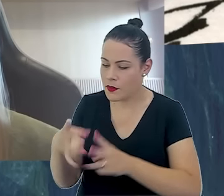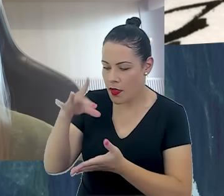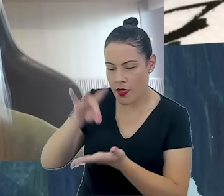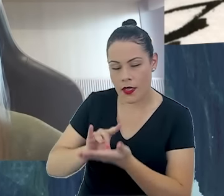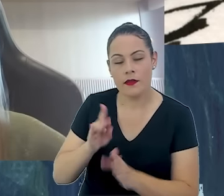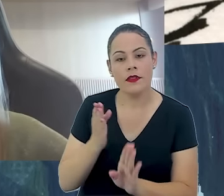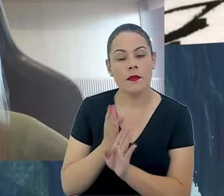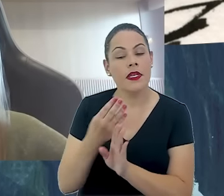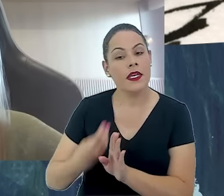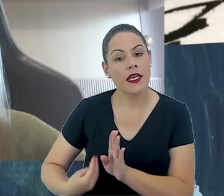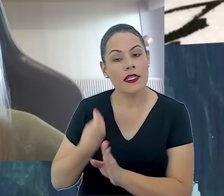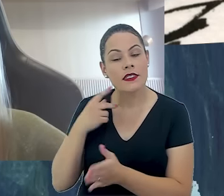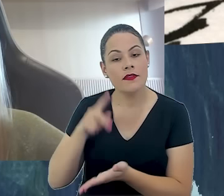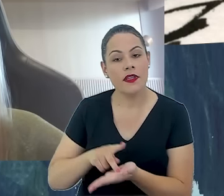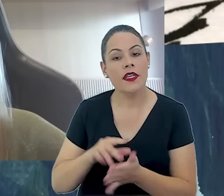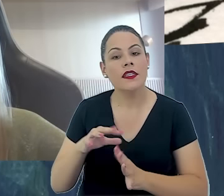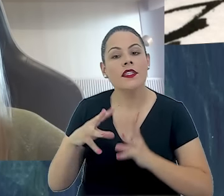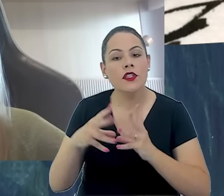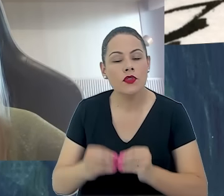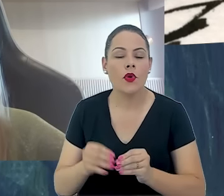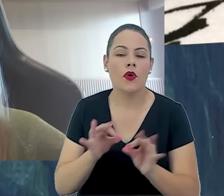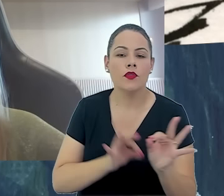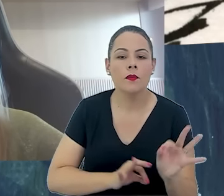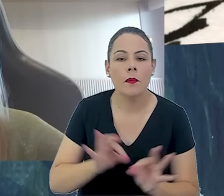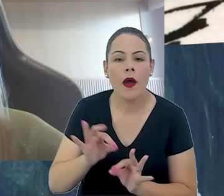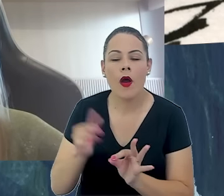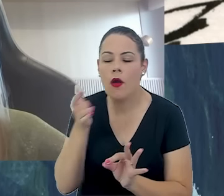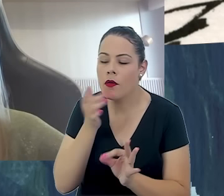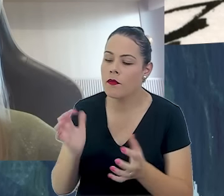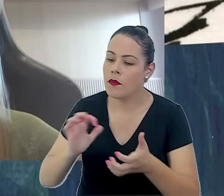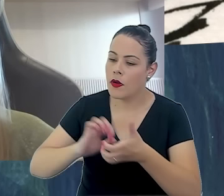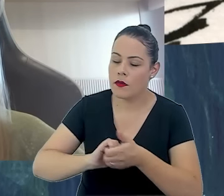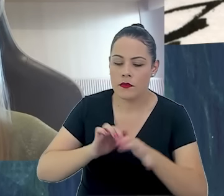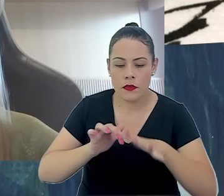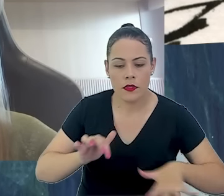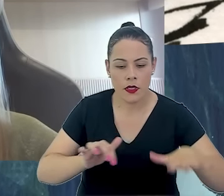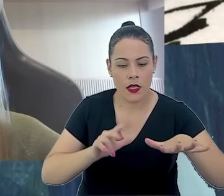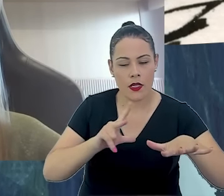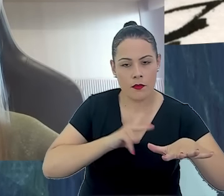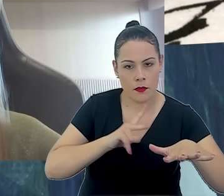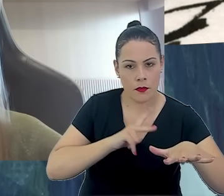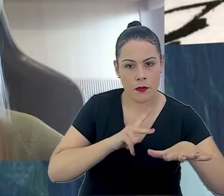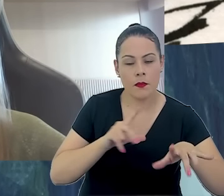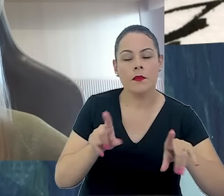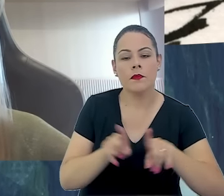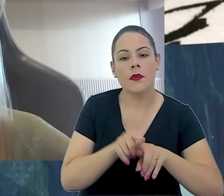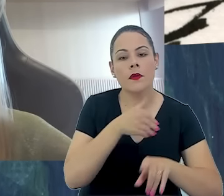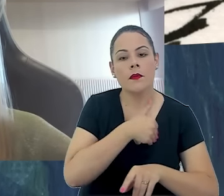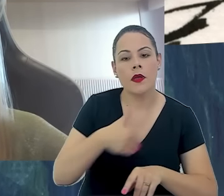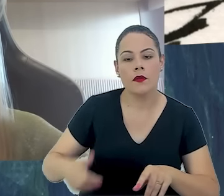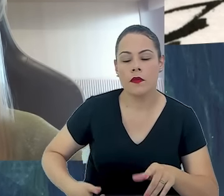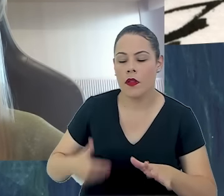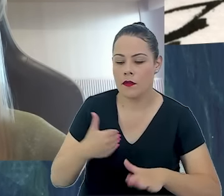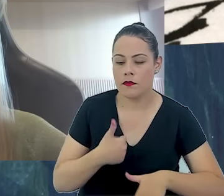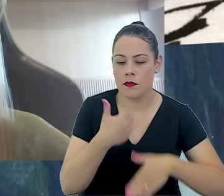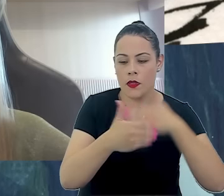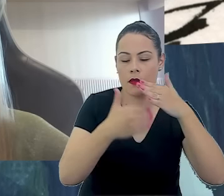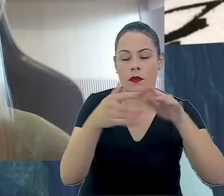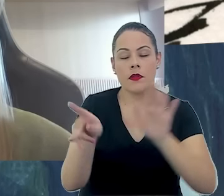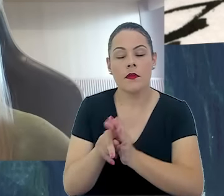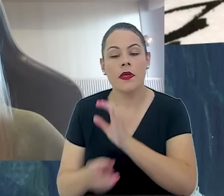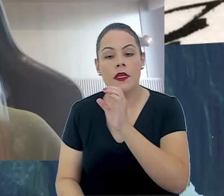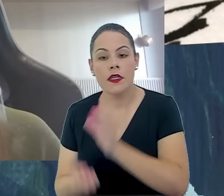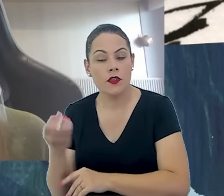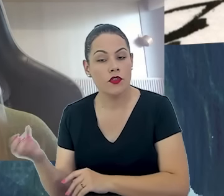exatamente existe essa coordenação entre o setor público, bancos de desenvolvimento e